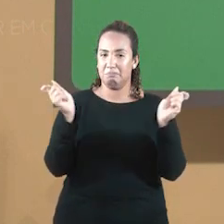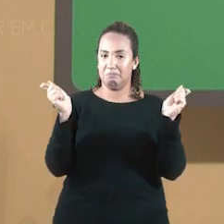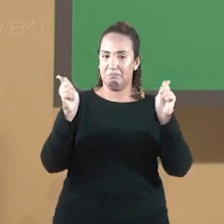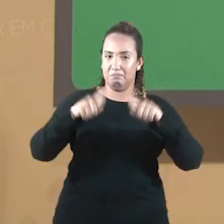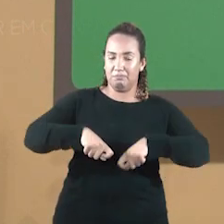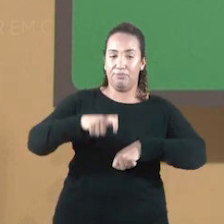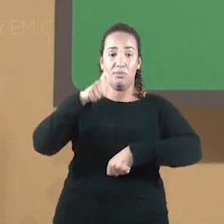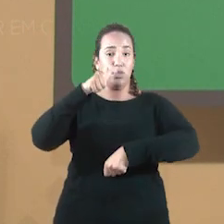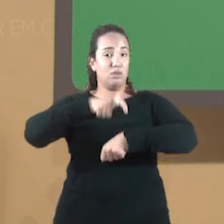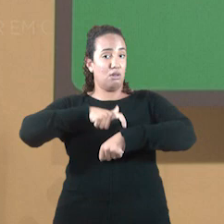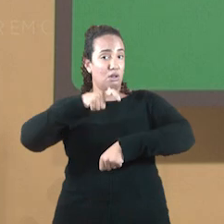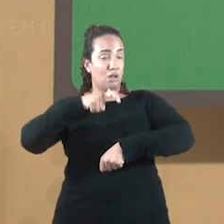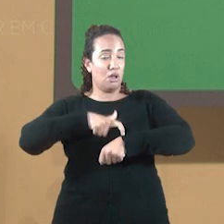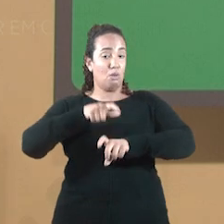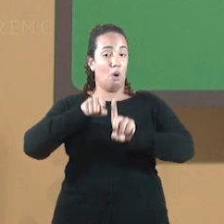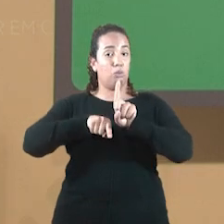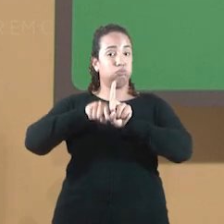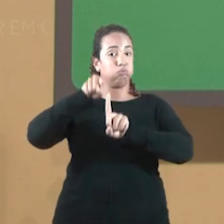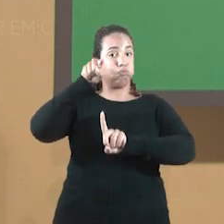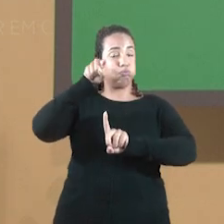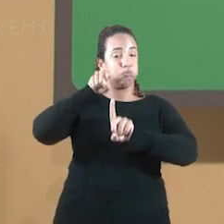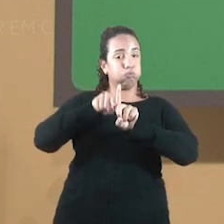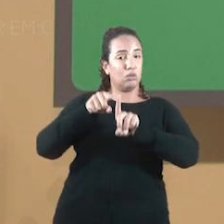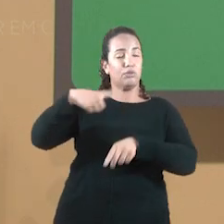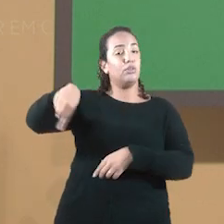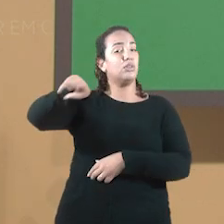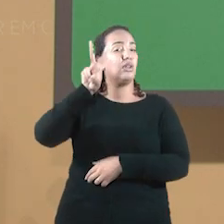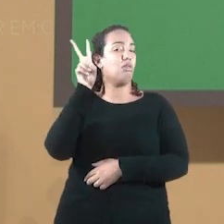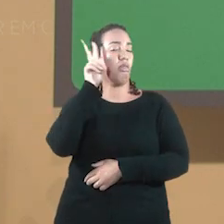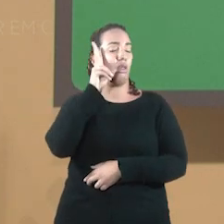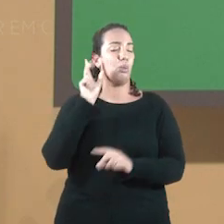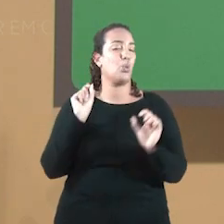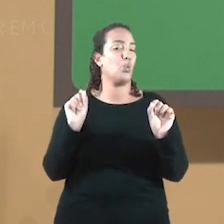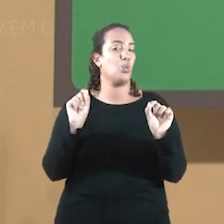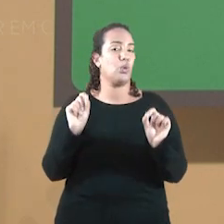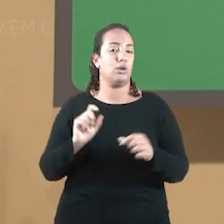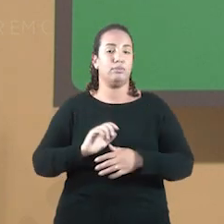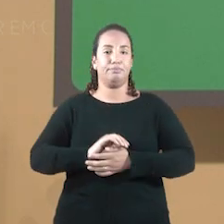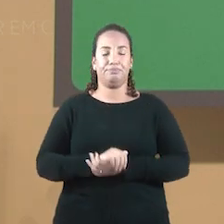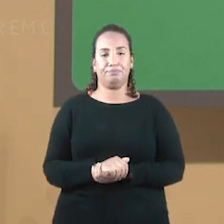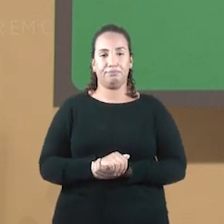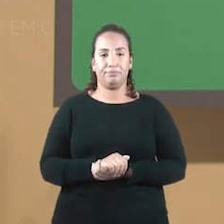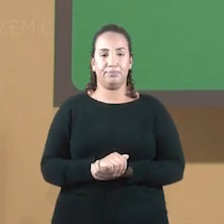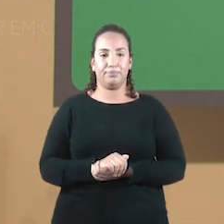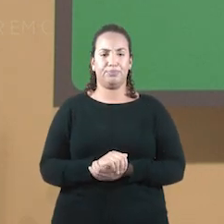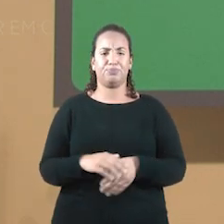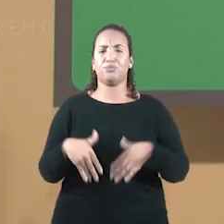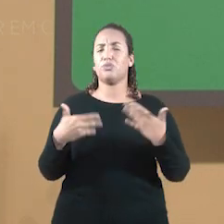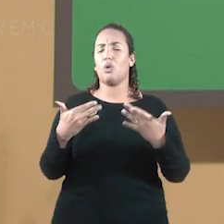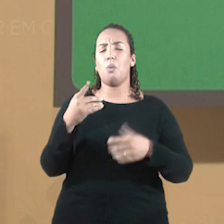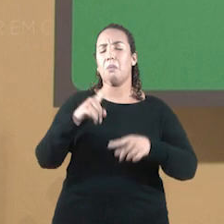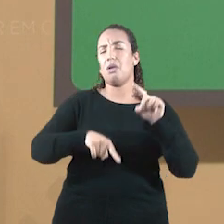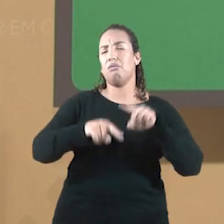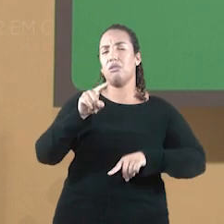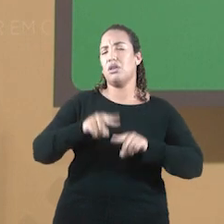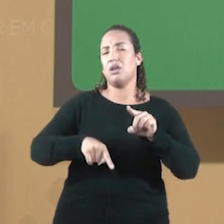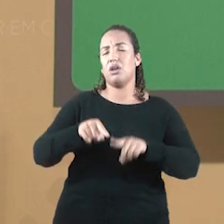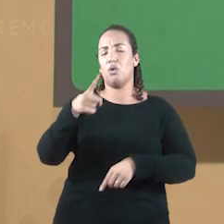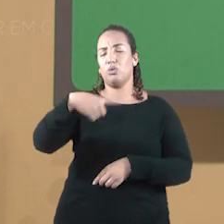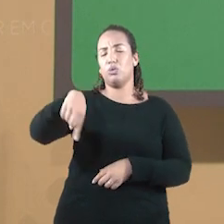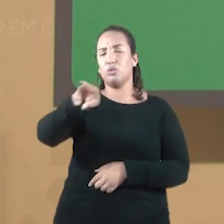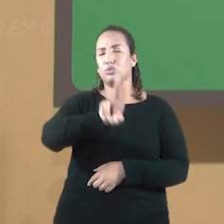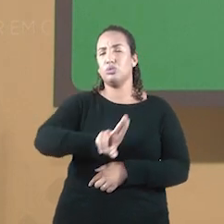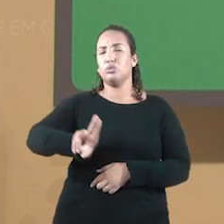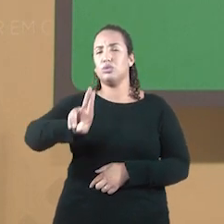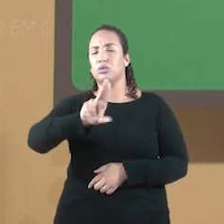capacidade, tempo, temperatura te fazem lembrar de algo? Quais os instrumentos que podemos utilizar